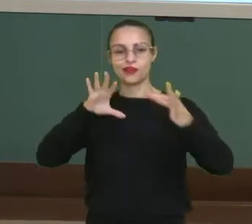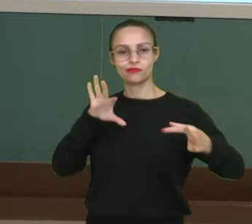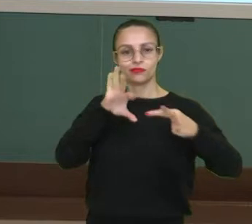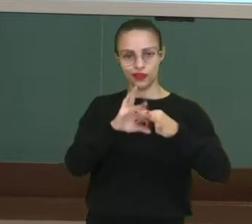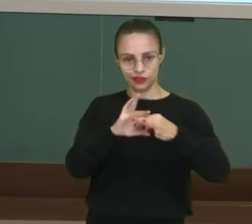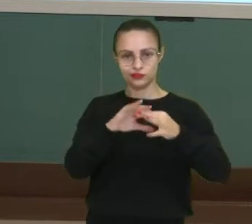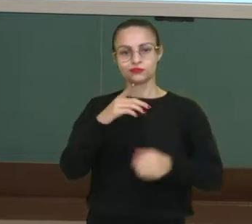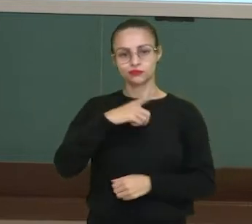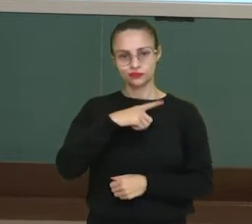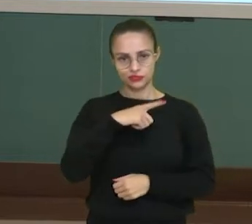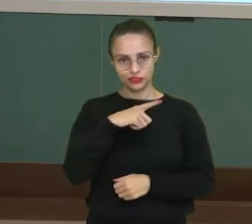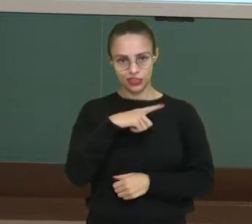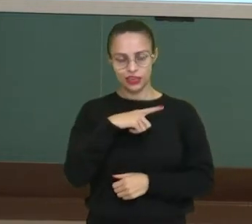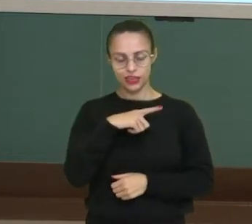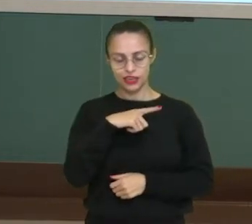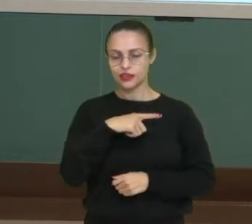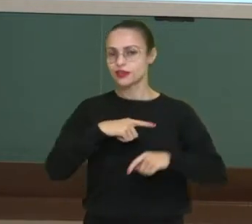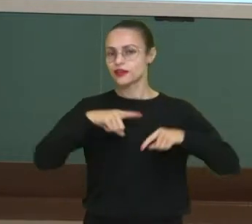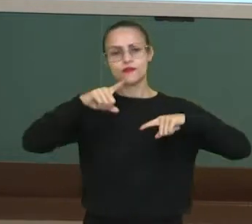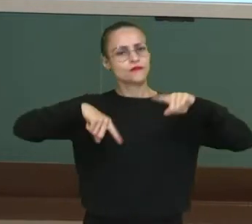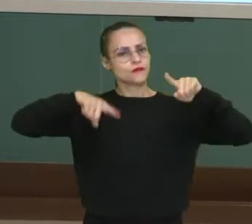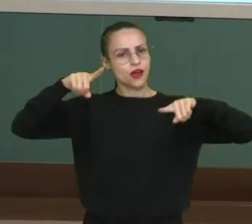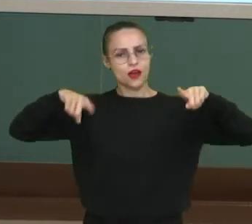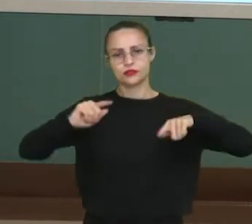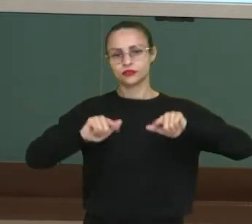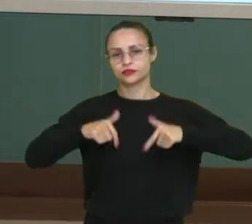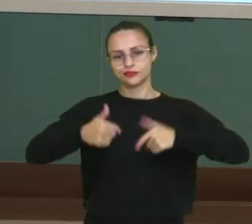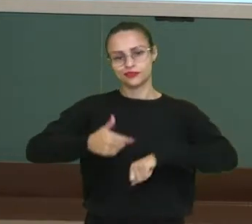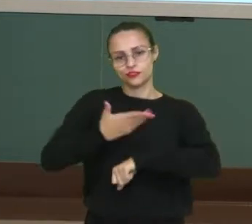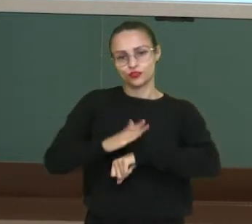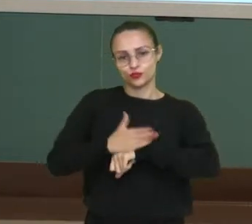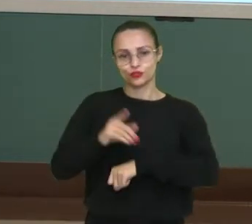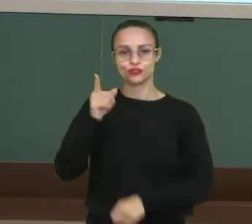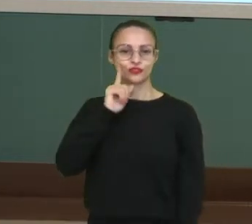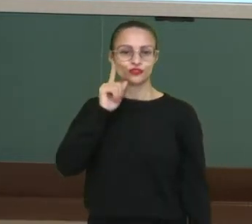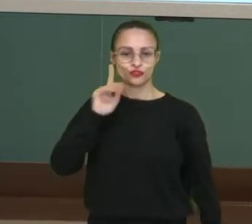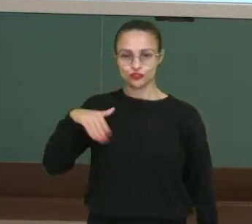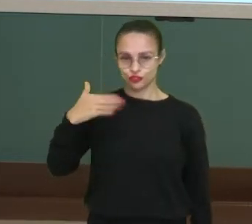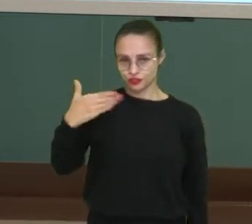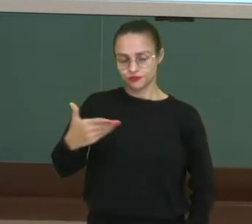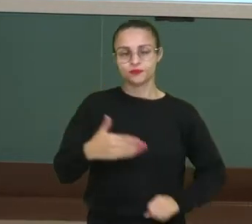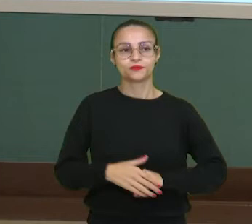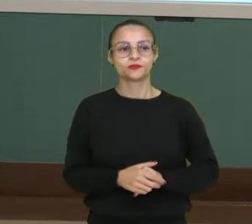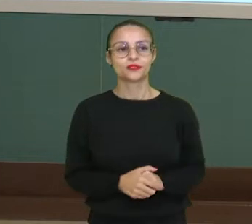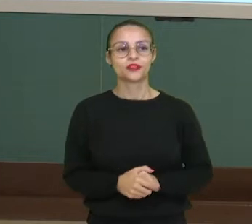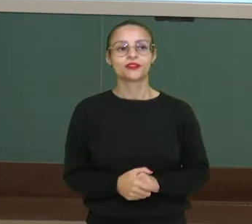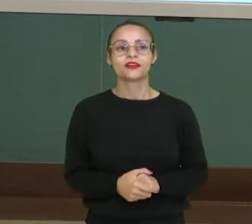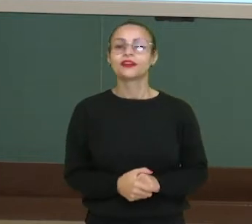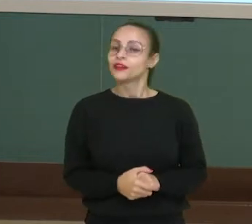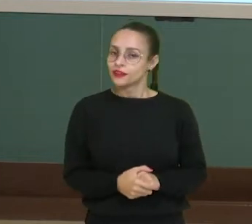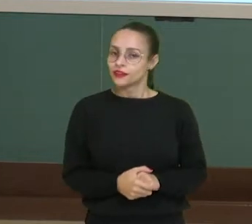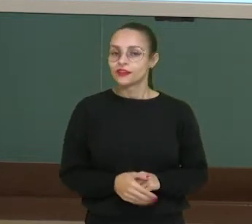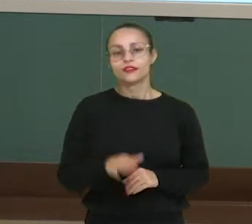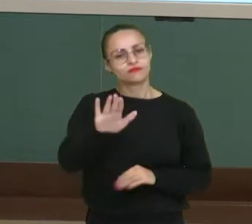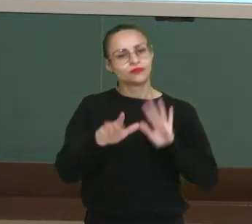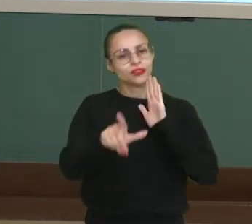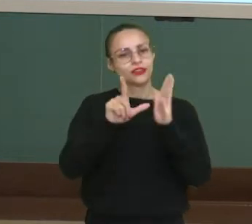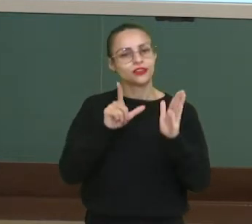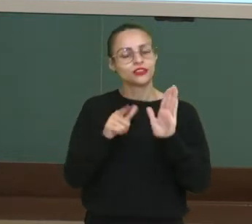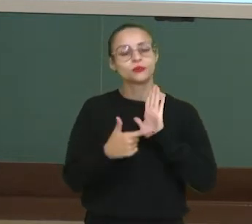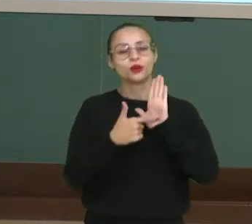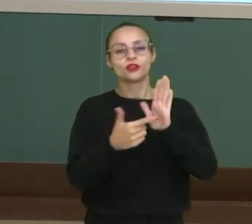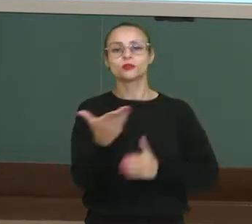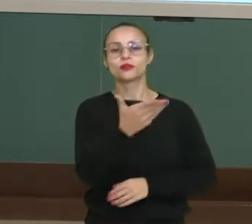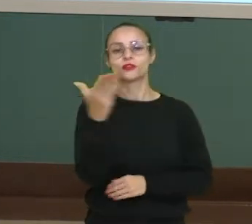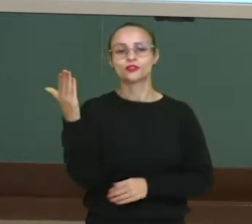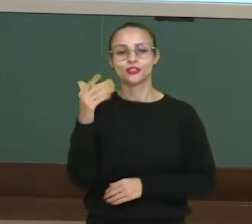trabalham em conjunto para várias atividades que nós desempenhamos no nosso cotidiano. Mas antes disso, eu trago para vocês